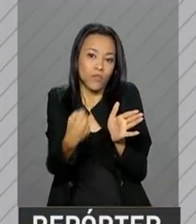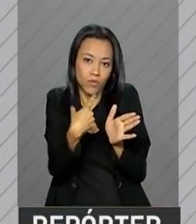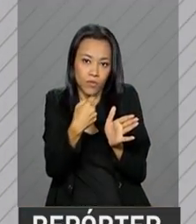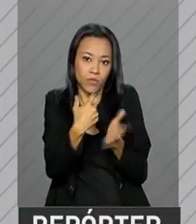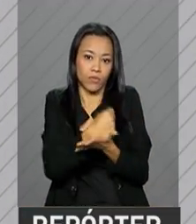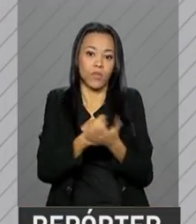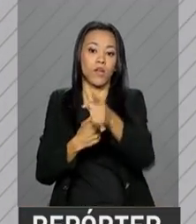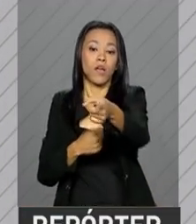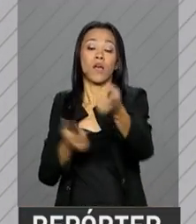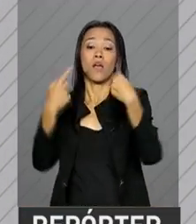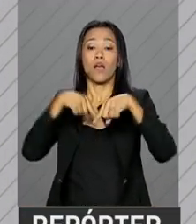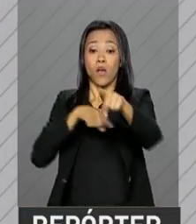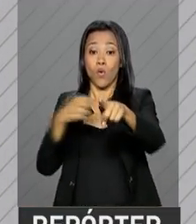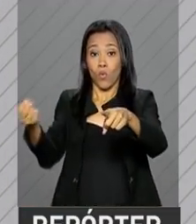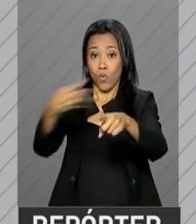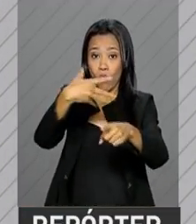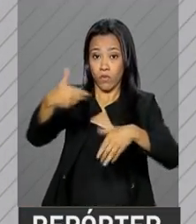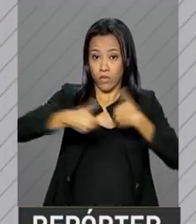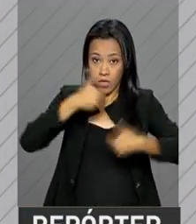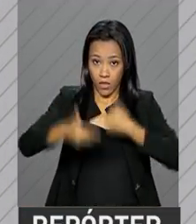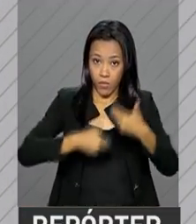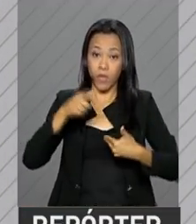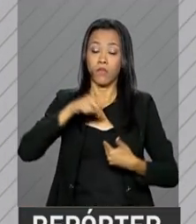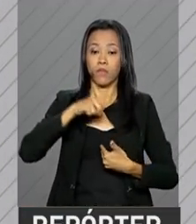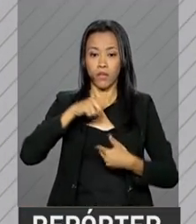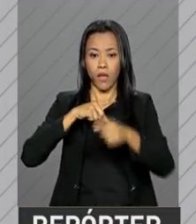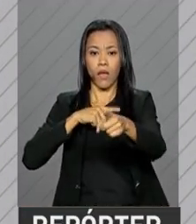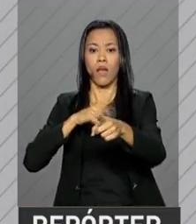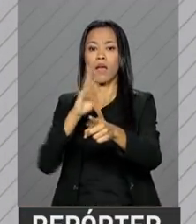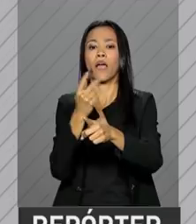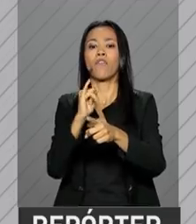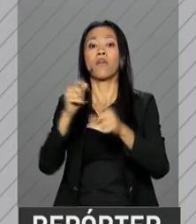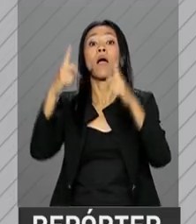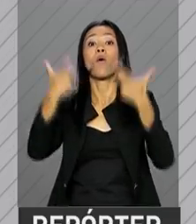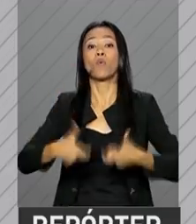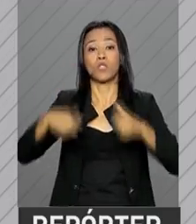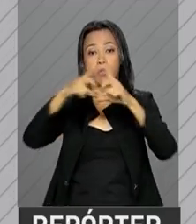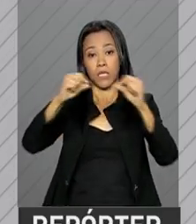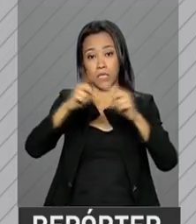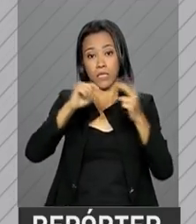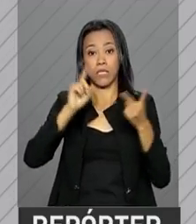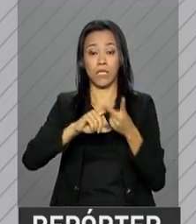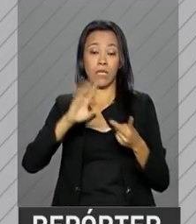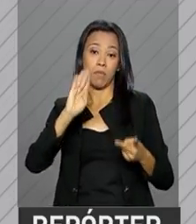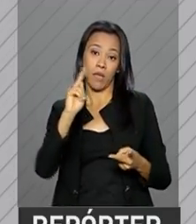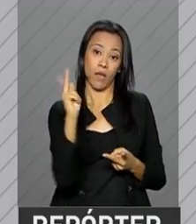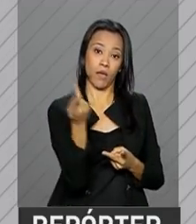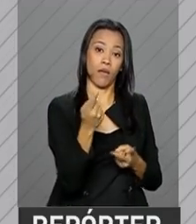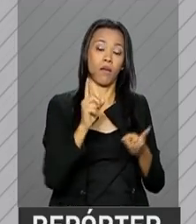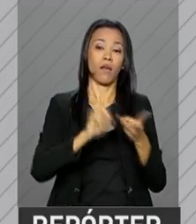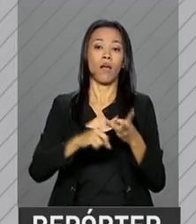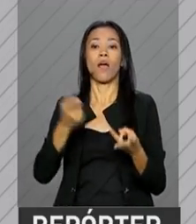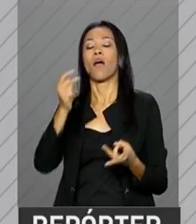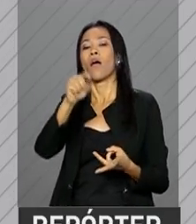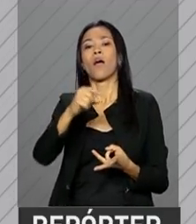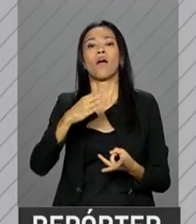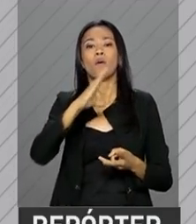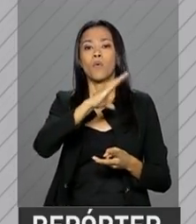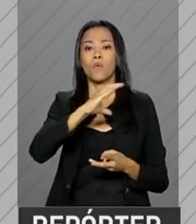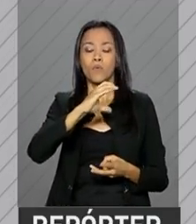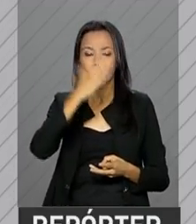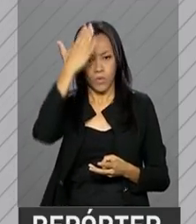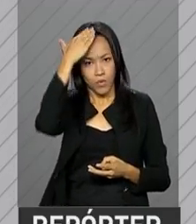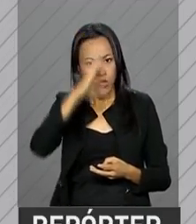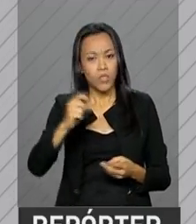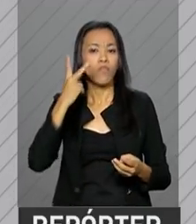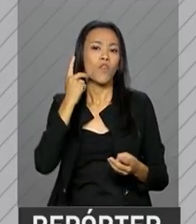de combate ao hiv e vai estar disponível em brasília belo horizonte curitiba florianópolis fortaleza